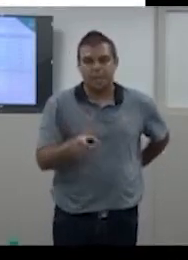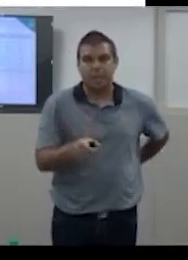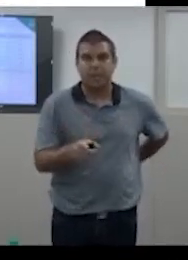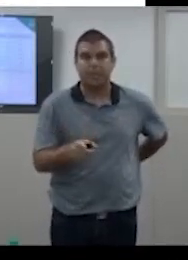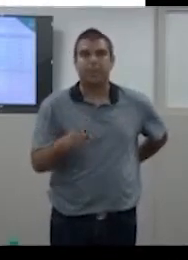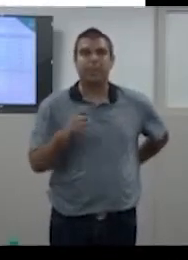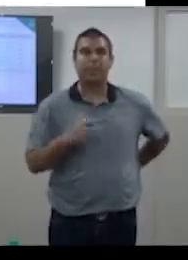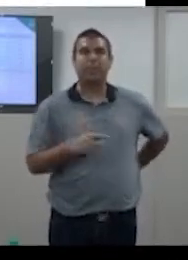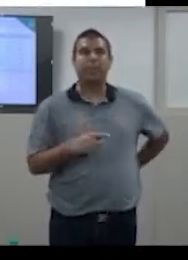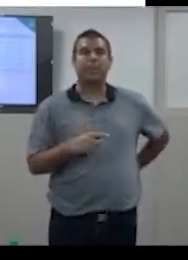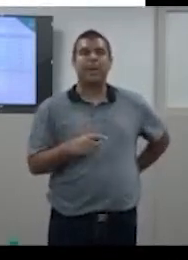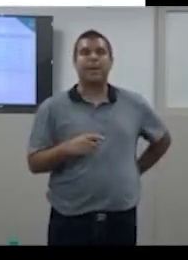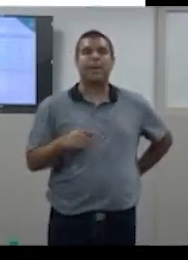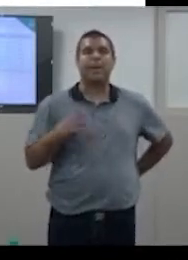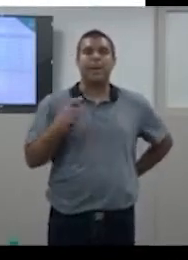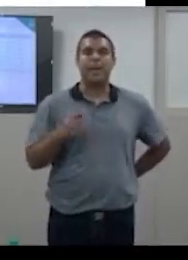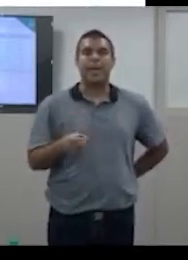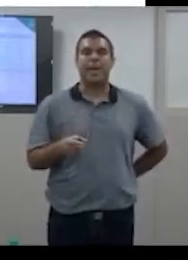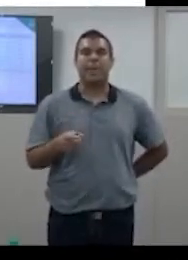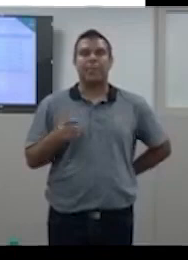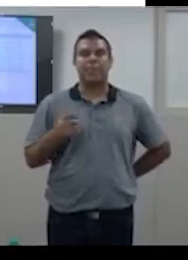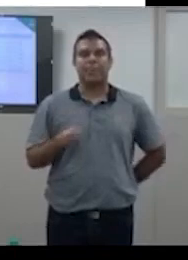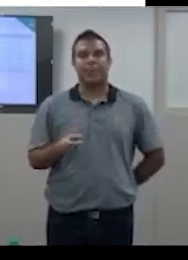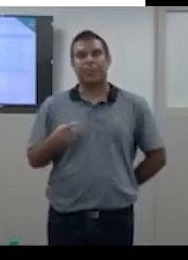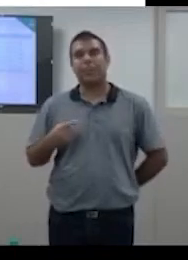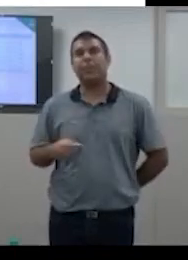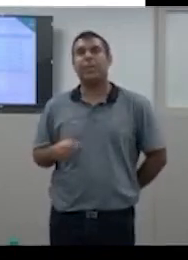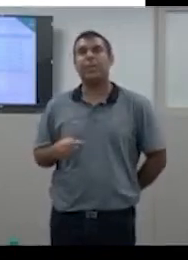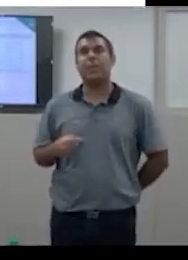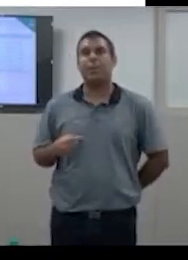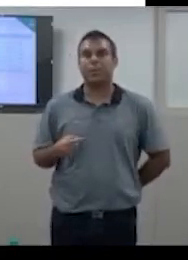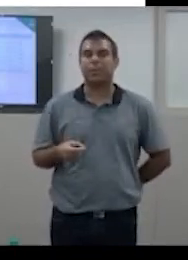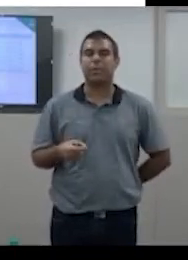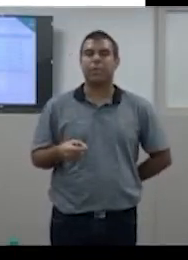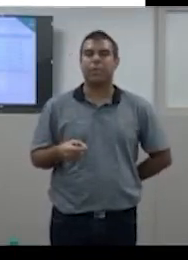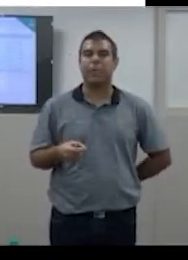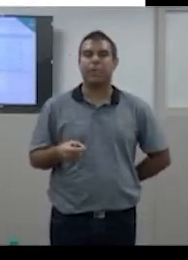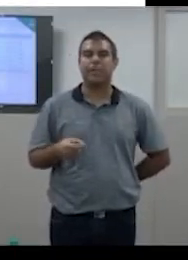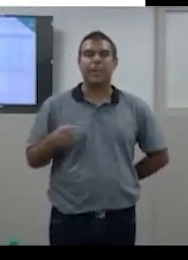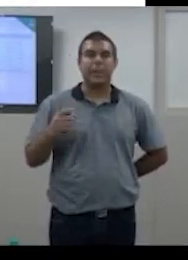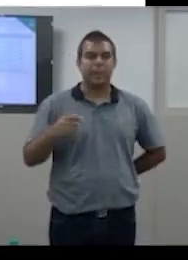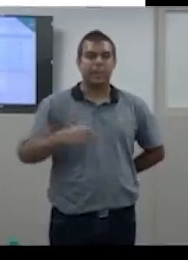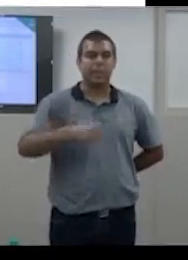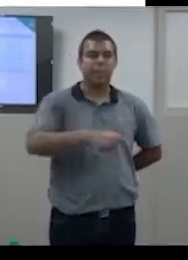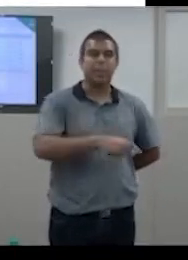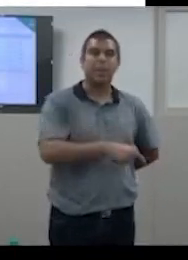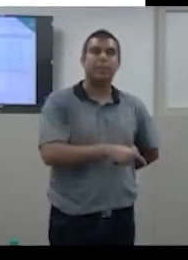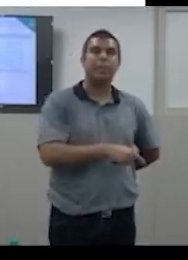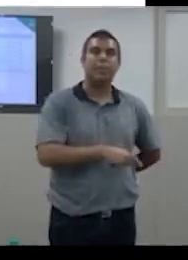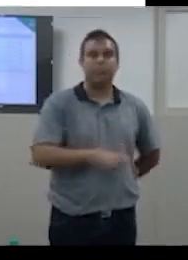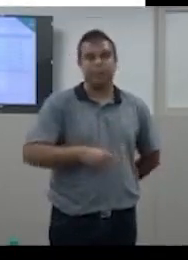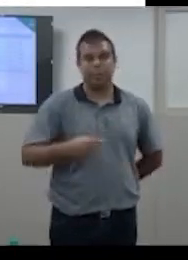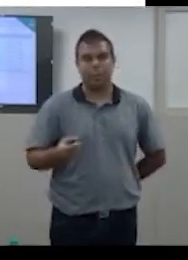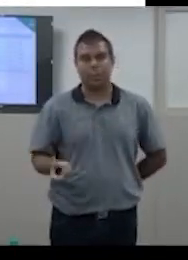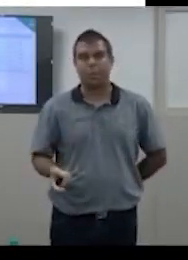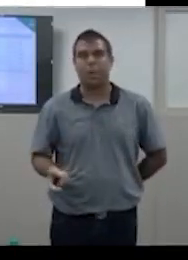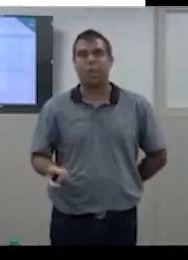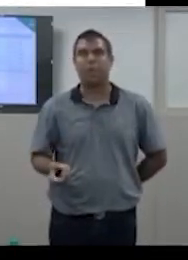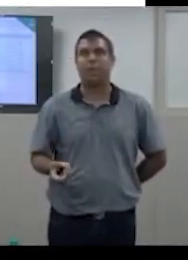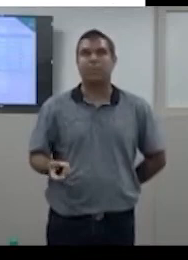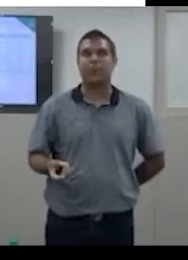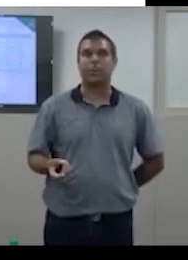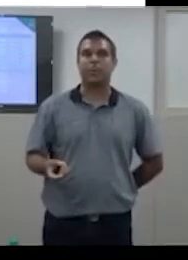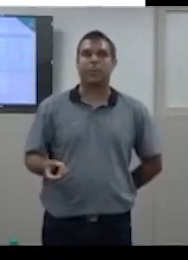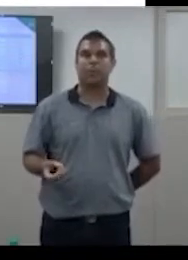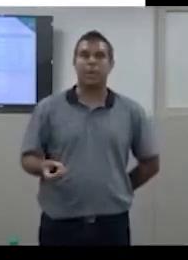também. Um outro exemplo para finalizar essa parte é o próprio sistema de rochas do nosso planeta. Tanto que o manto que você tem quando